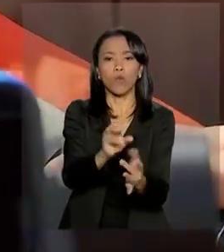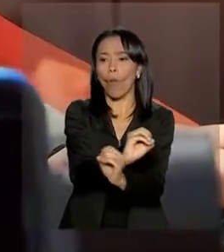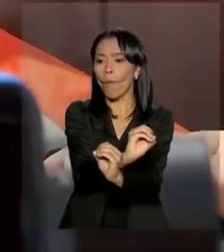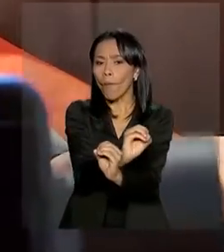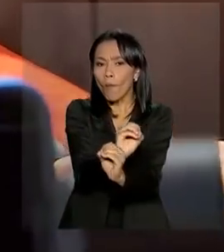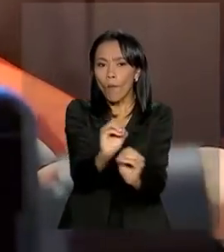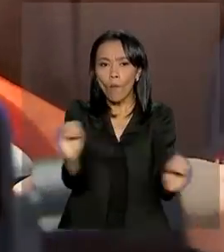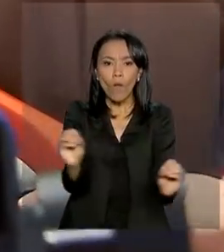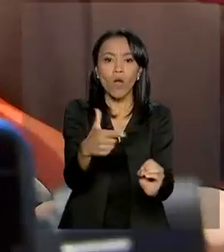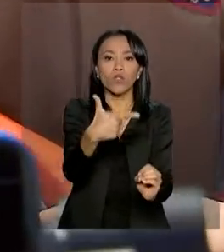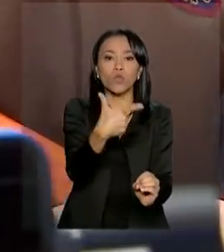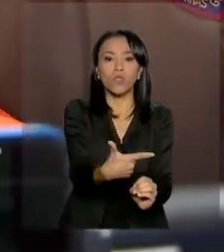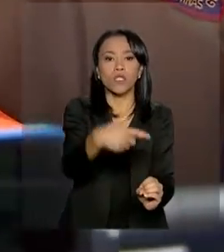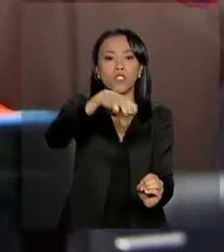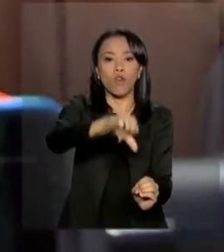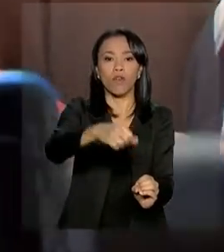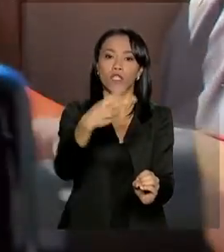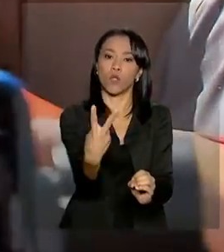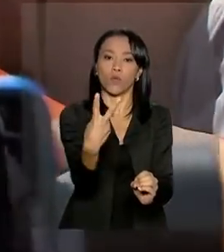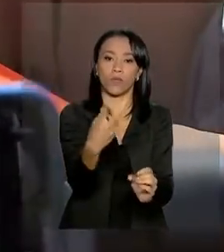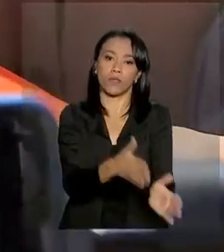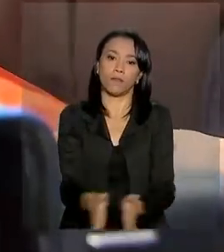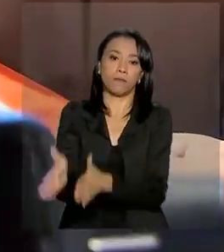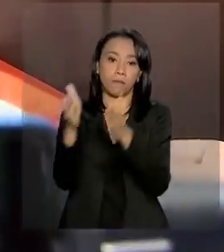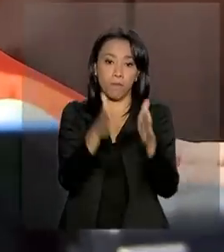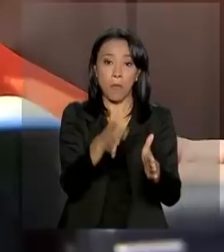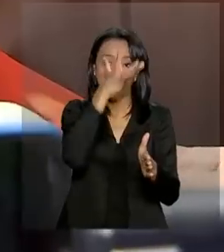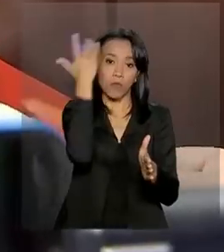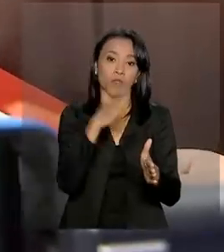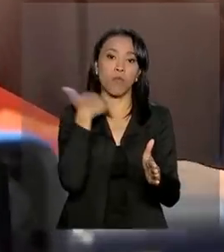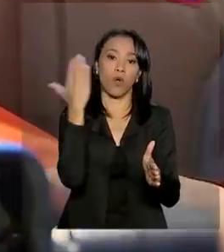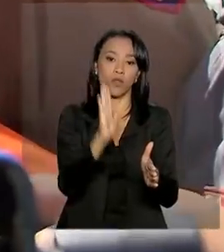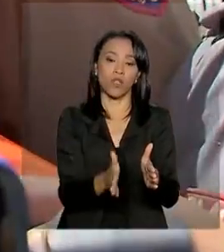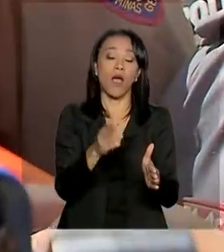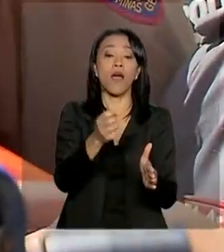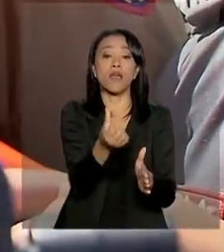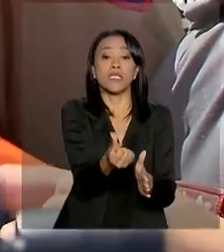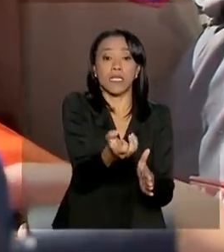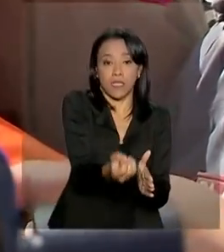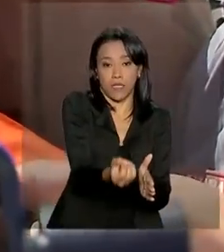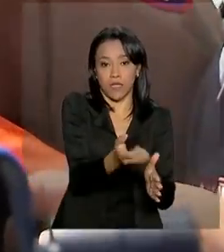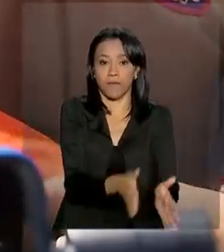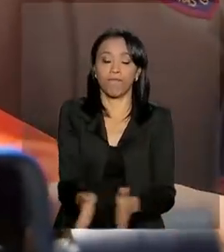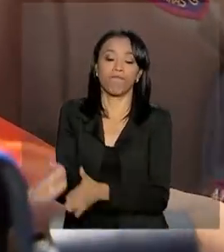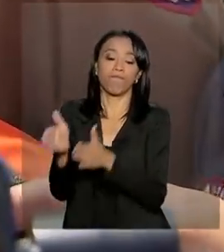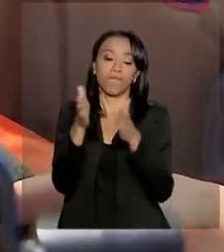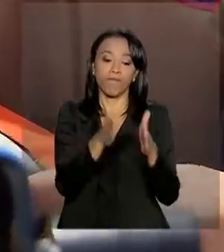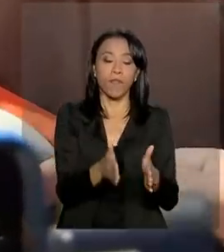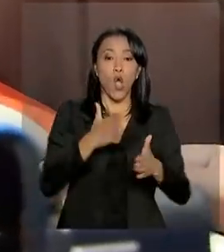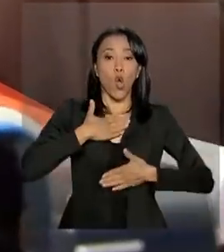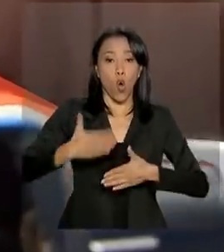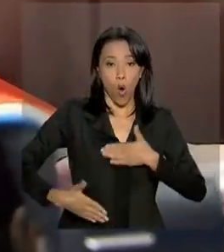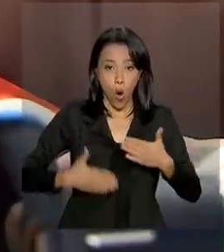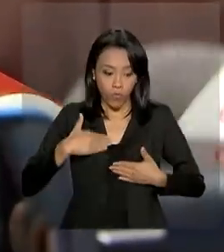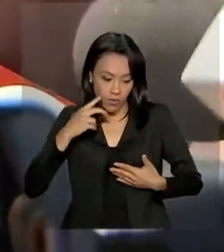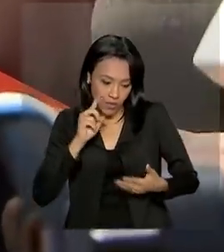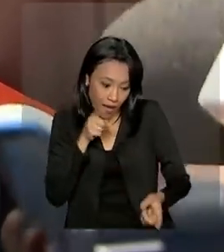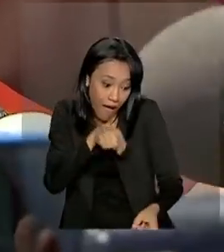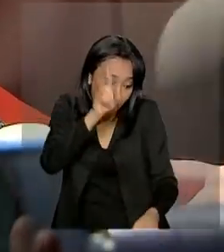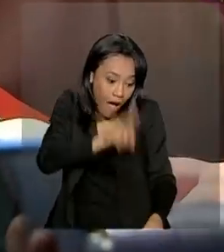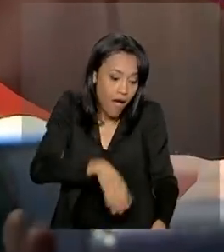desaparecidos, 292. Óbitos, 60. Corpos